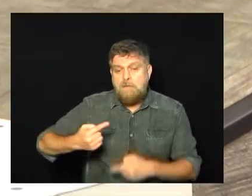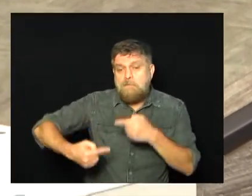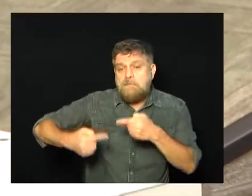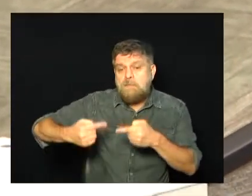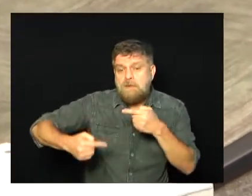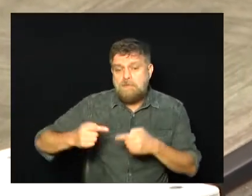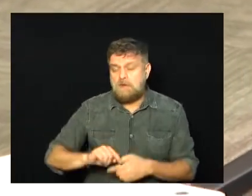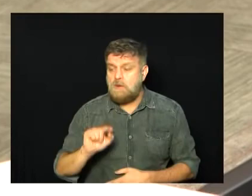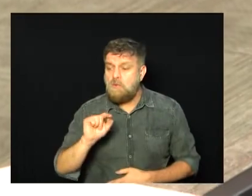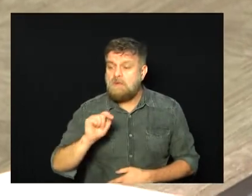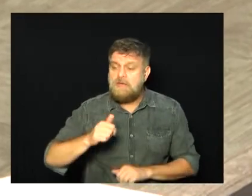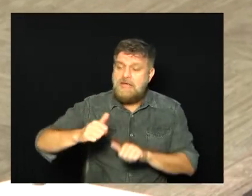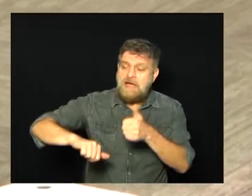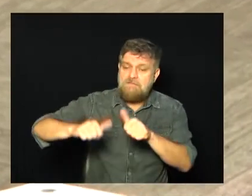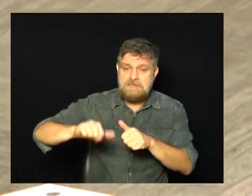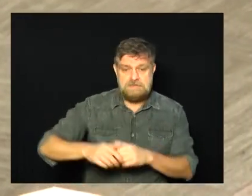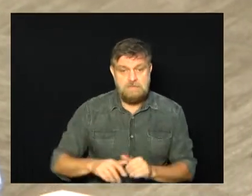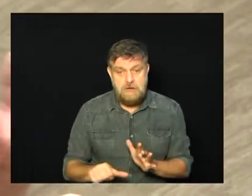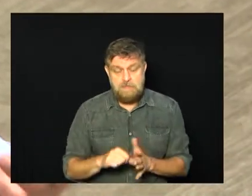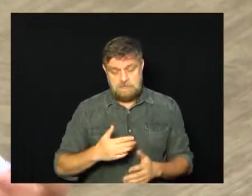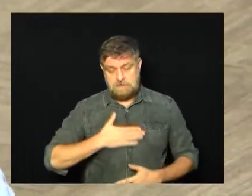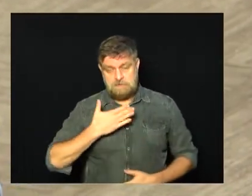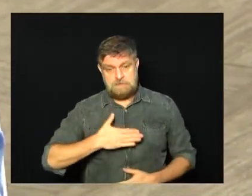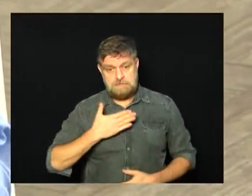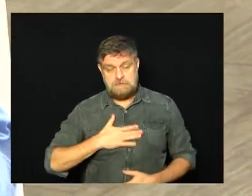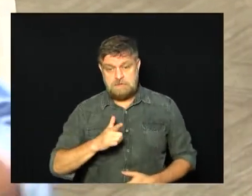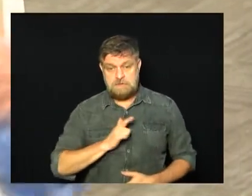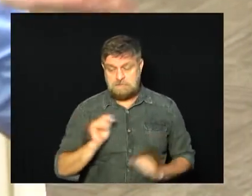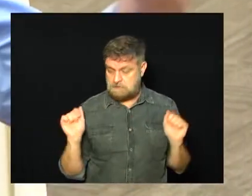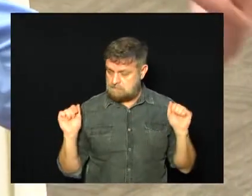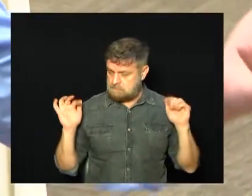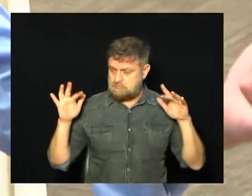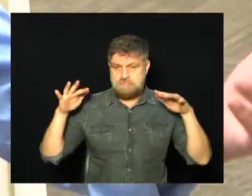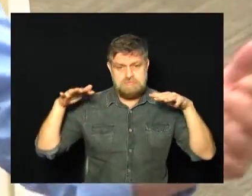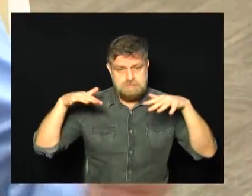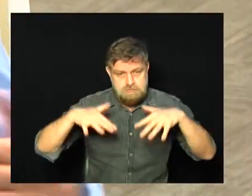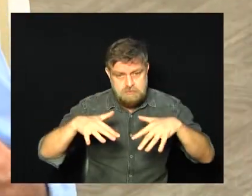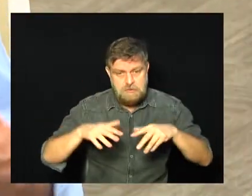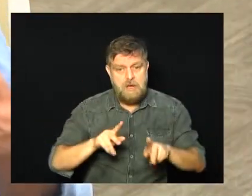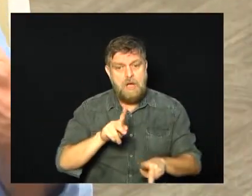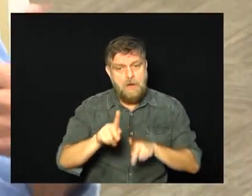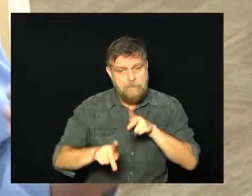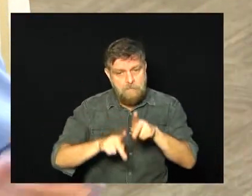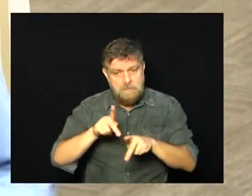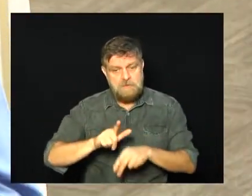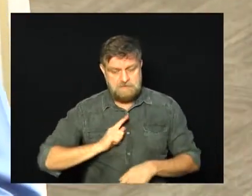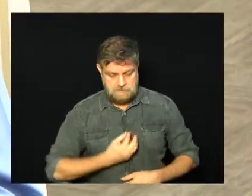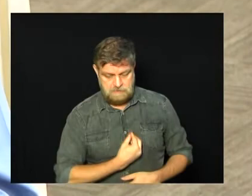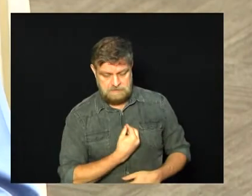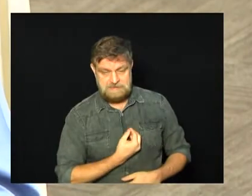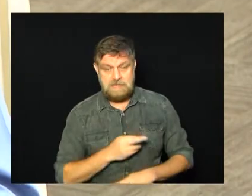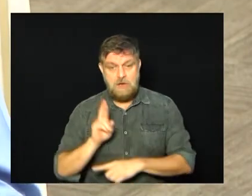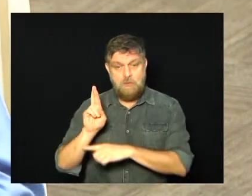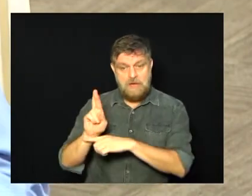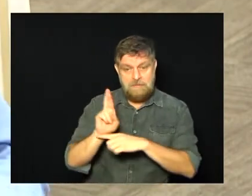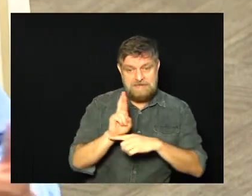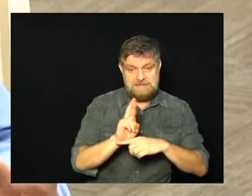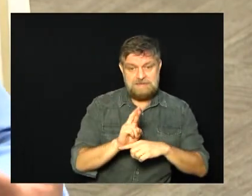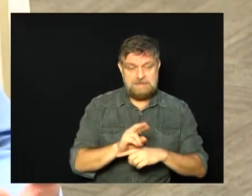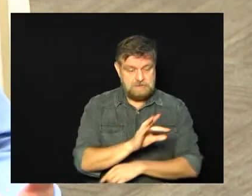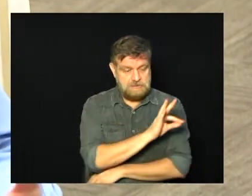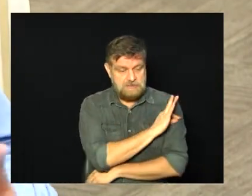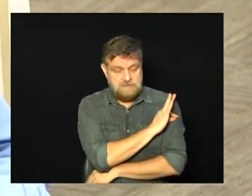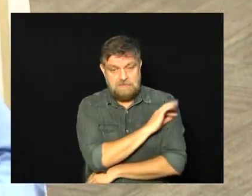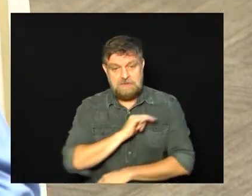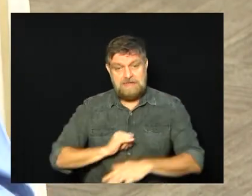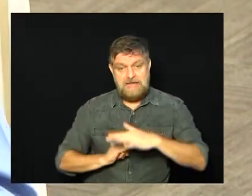senhor. Olha, primeiro eu fiquei surpreso de ver a presença e a participação tanto da população quanto dos representantes do governo e das